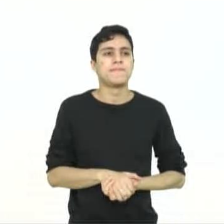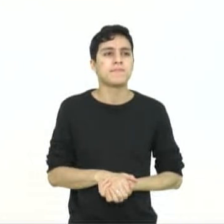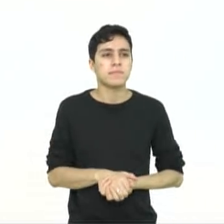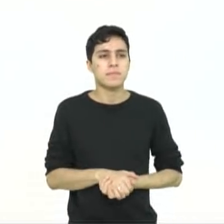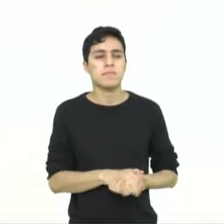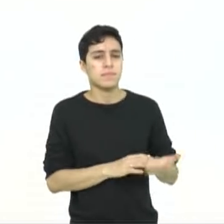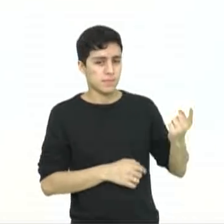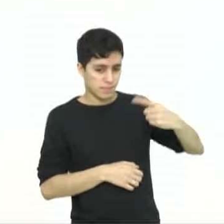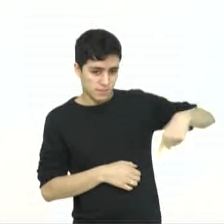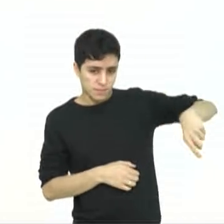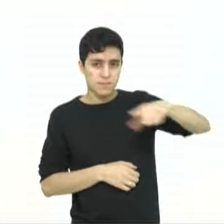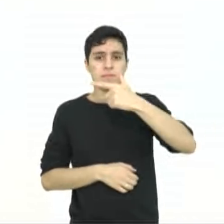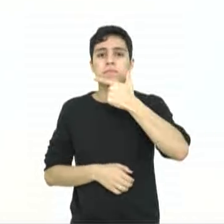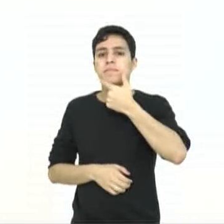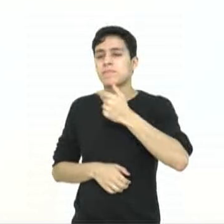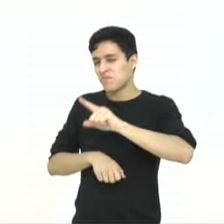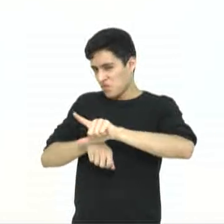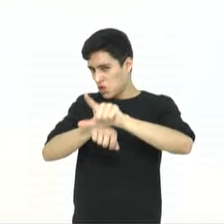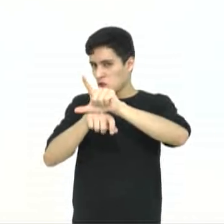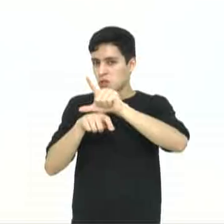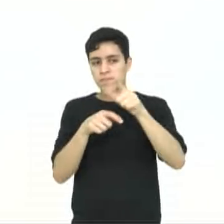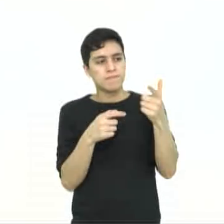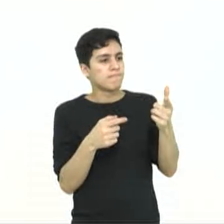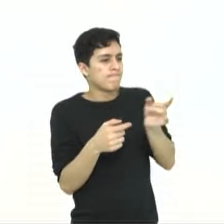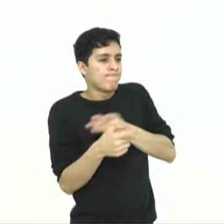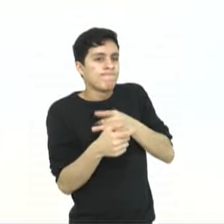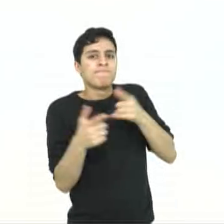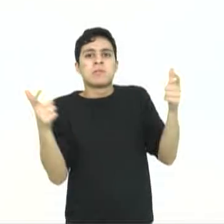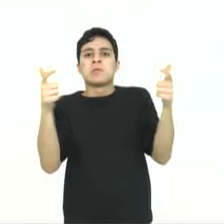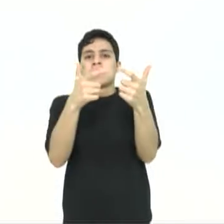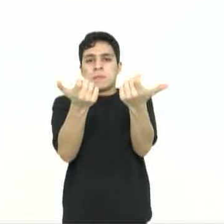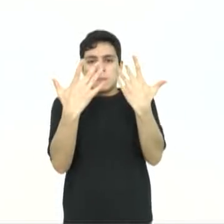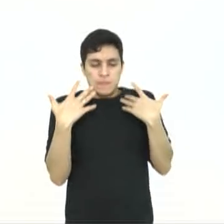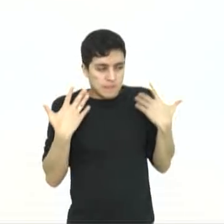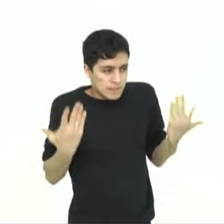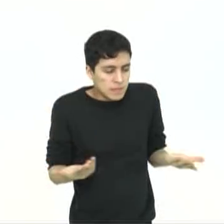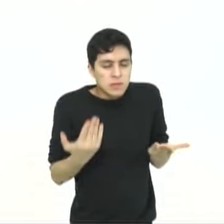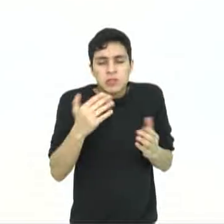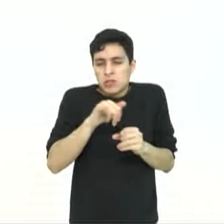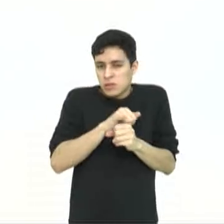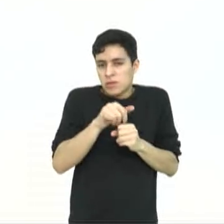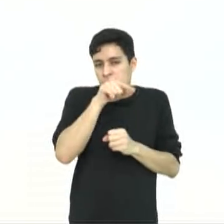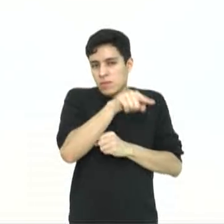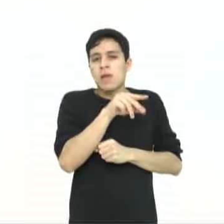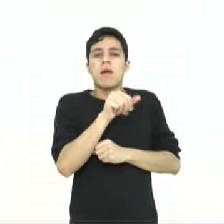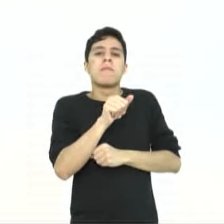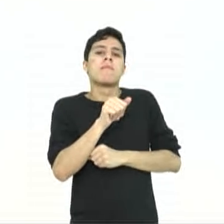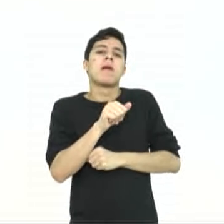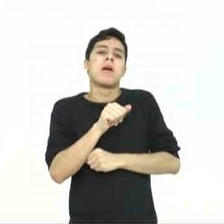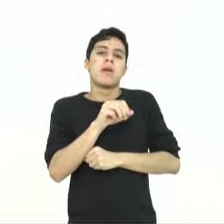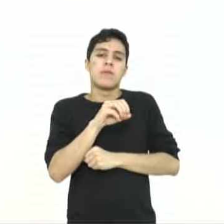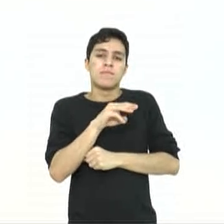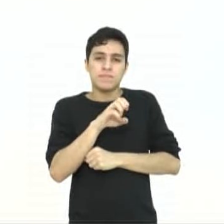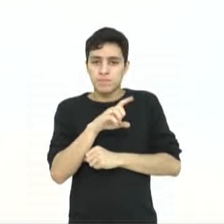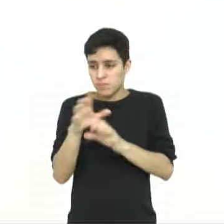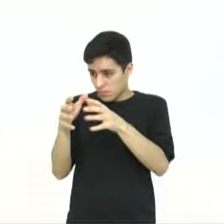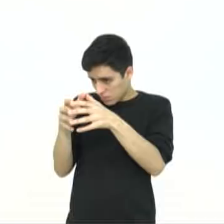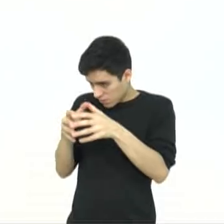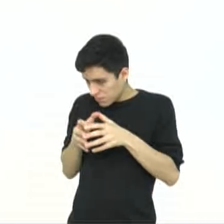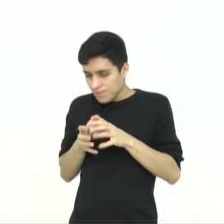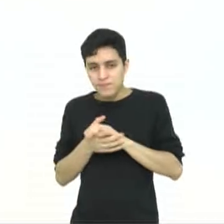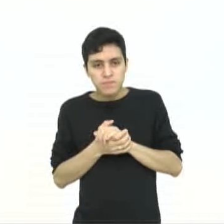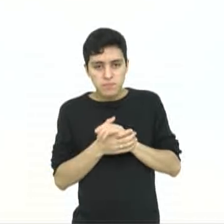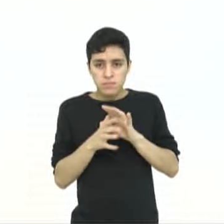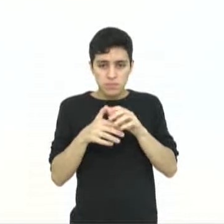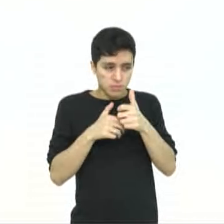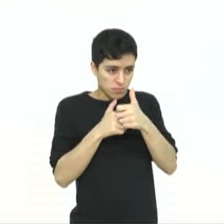chamados, os principais princípios, né, as pedras fundamentais do islamismo. Primeiro,